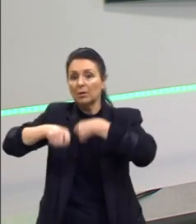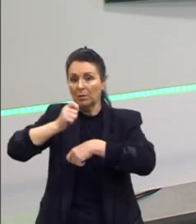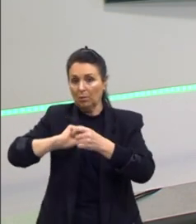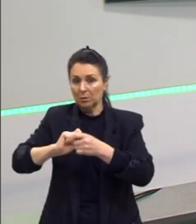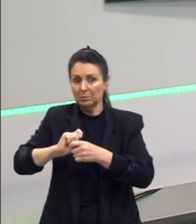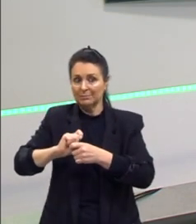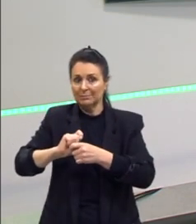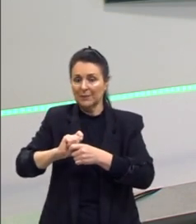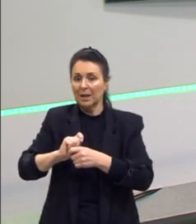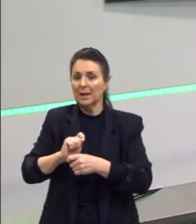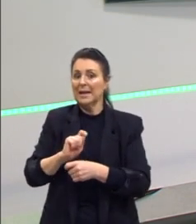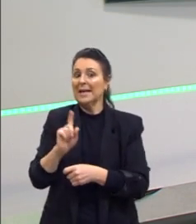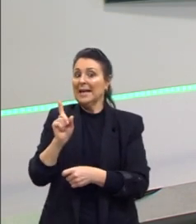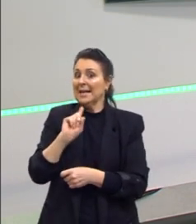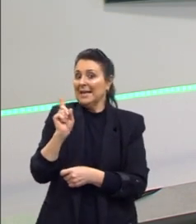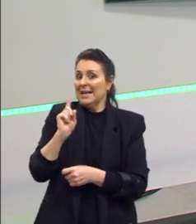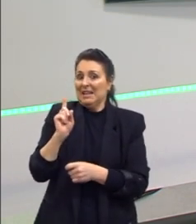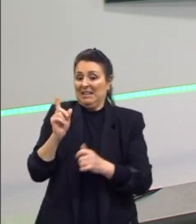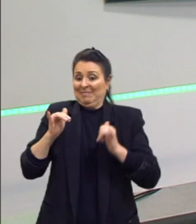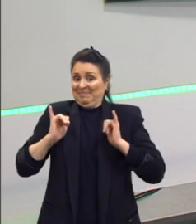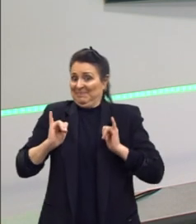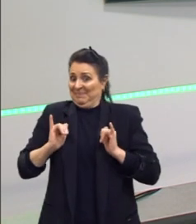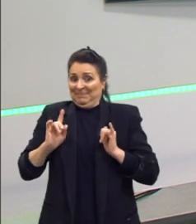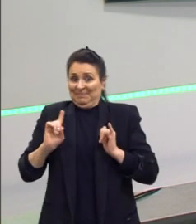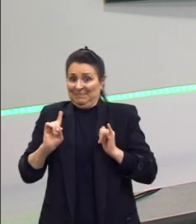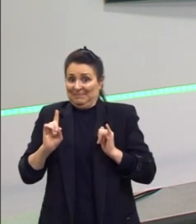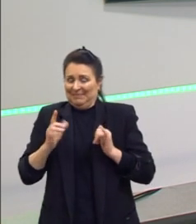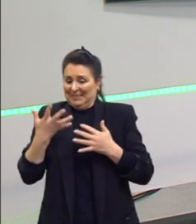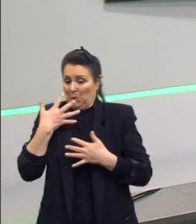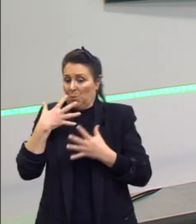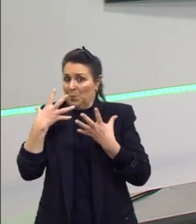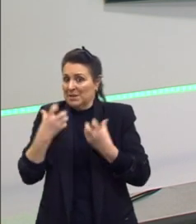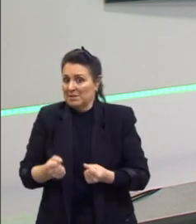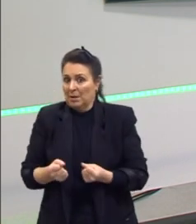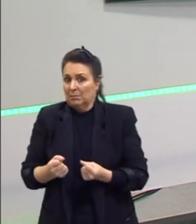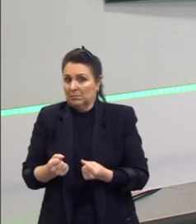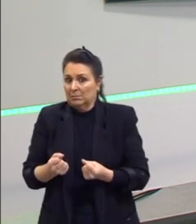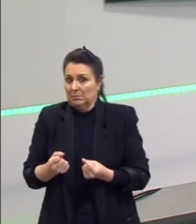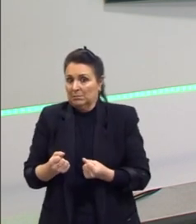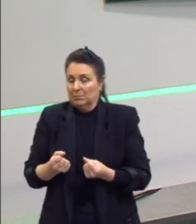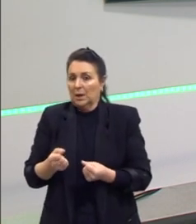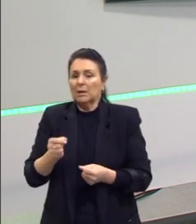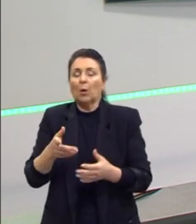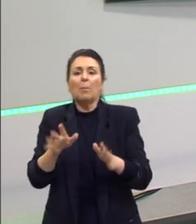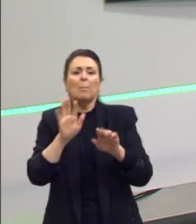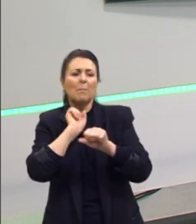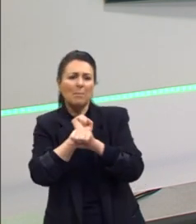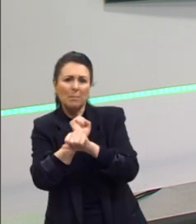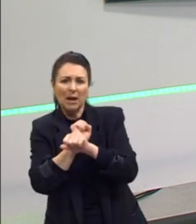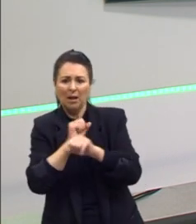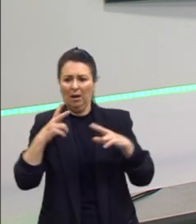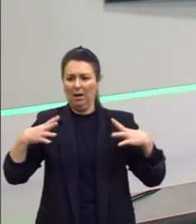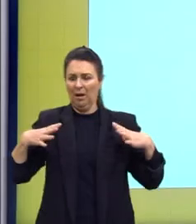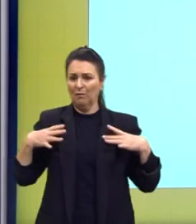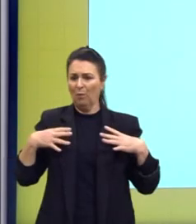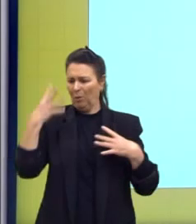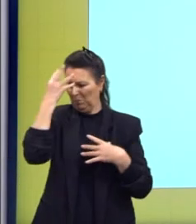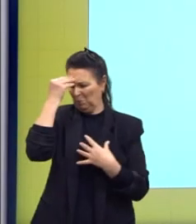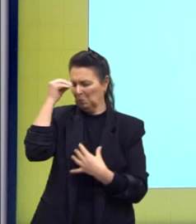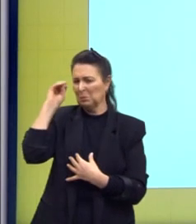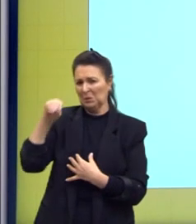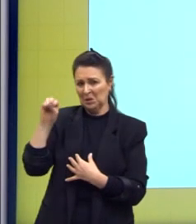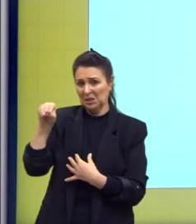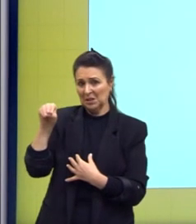negar o ócio negar o descanso veio a sepultar o império do repouso da folga e da preguiça